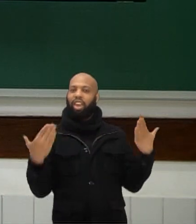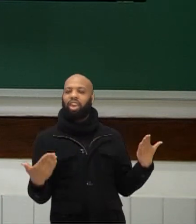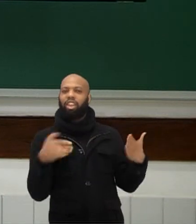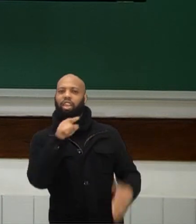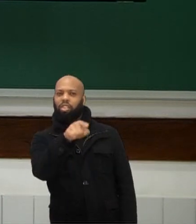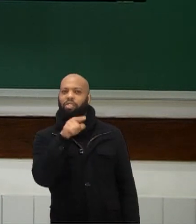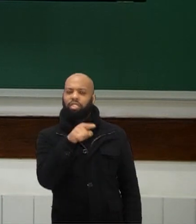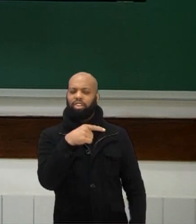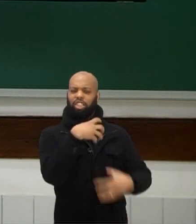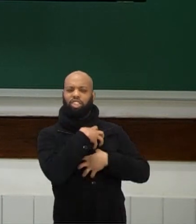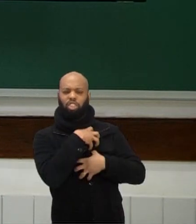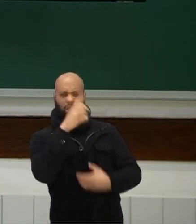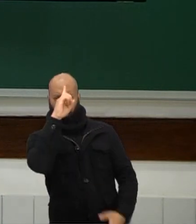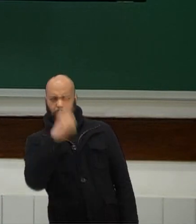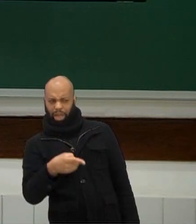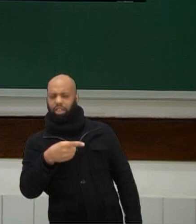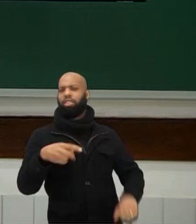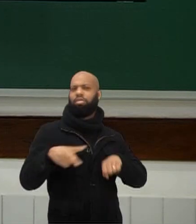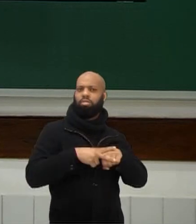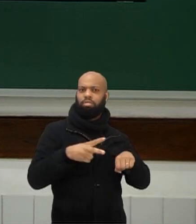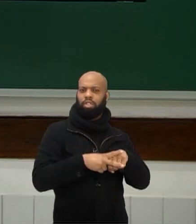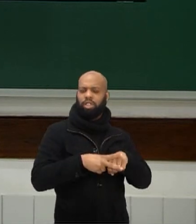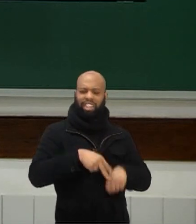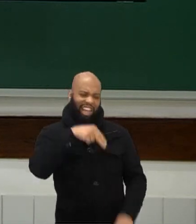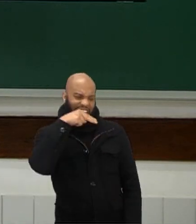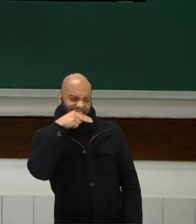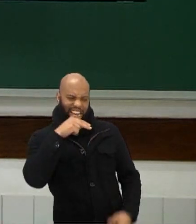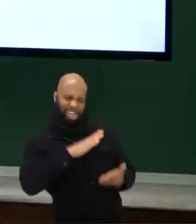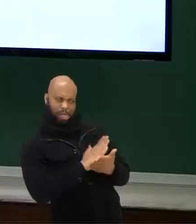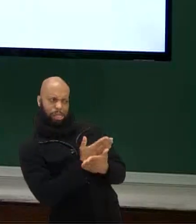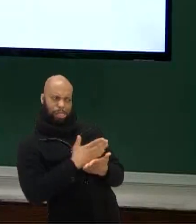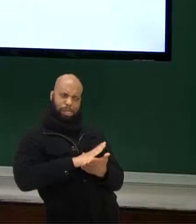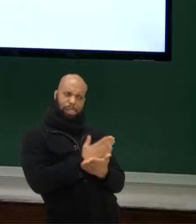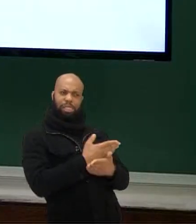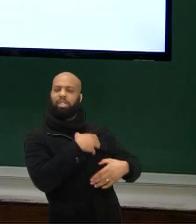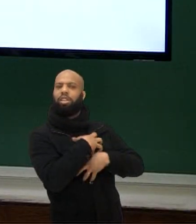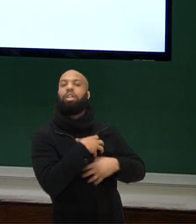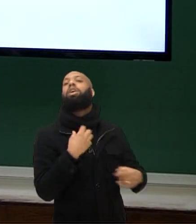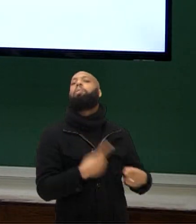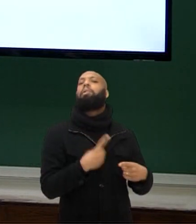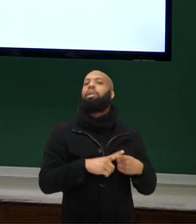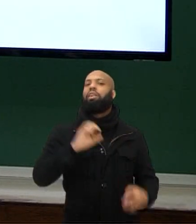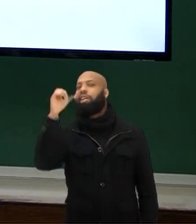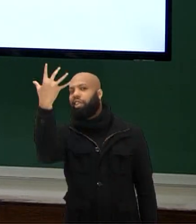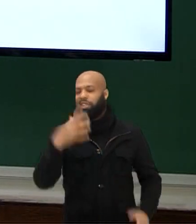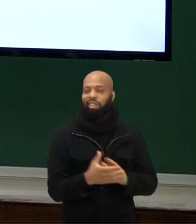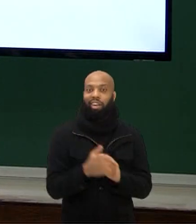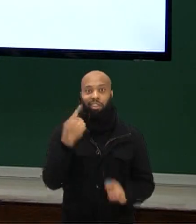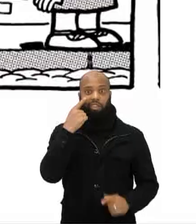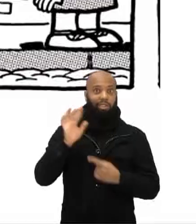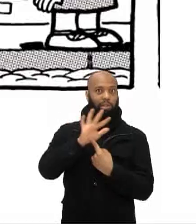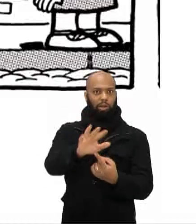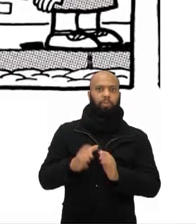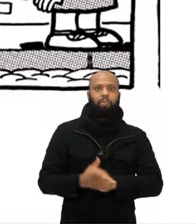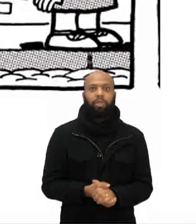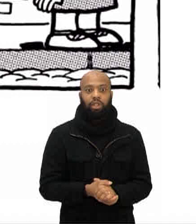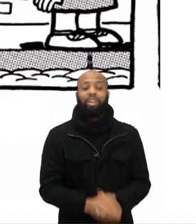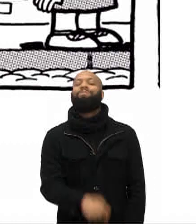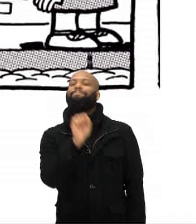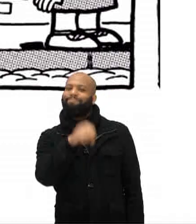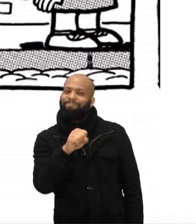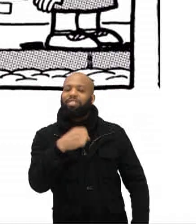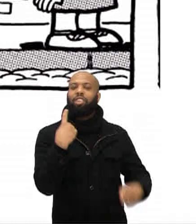Então, será que esse modo imperativo irritou a Mônica? E por que irritou a Mônica? Olha o que eu trouxe para vocês.